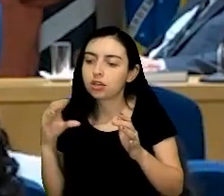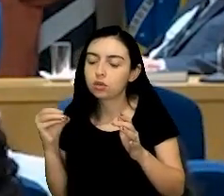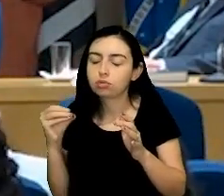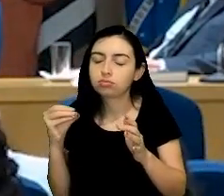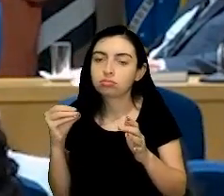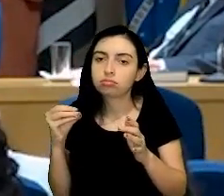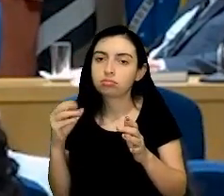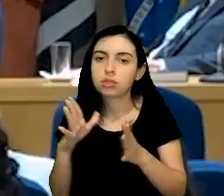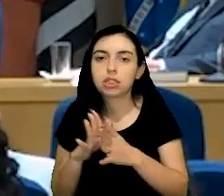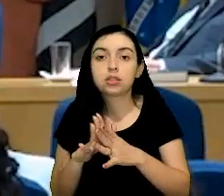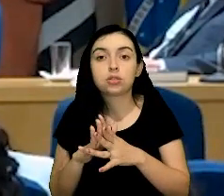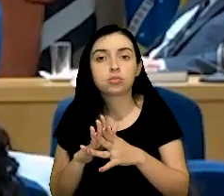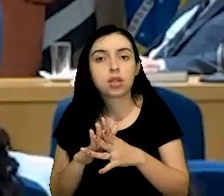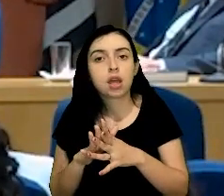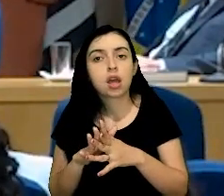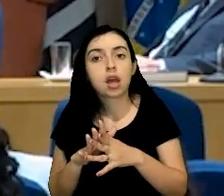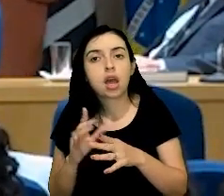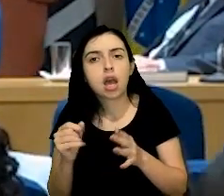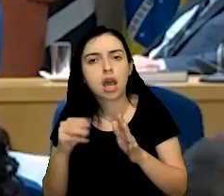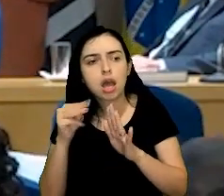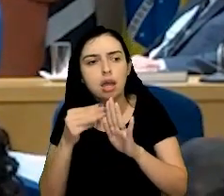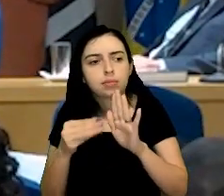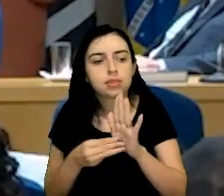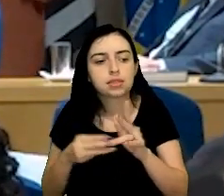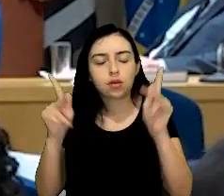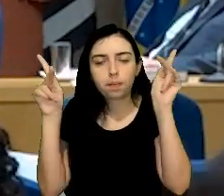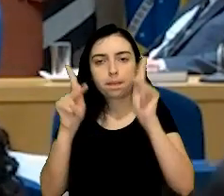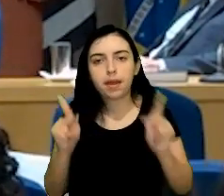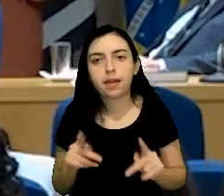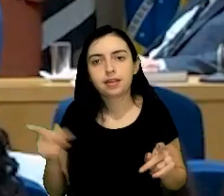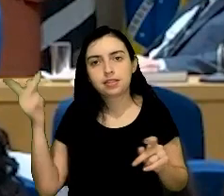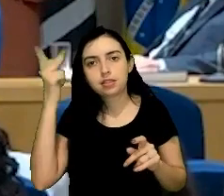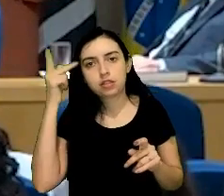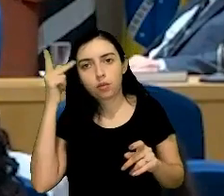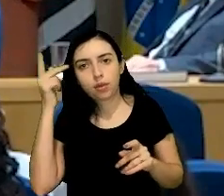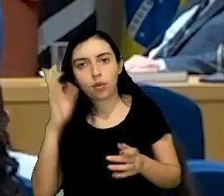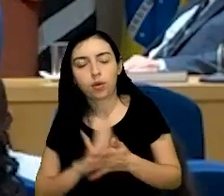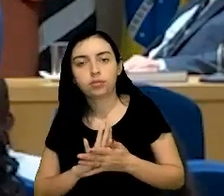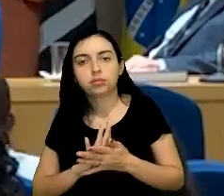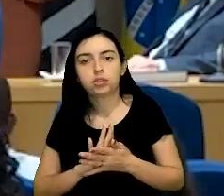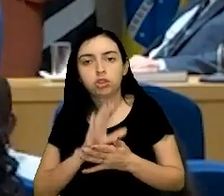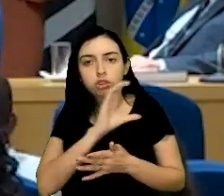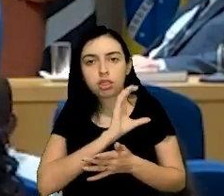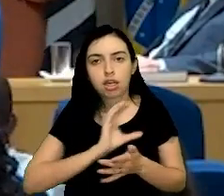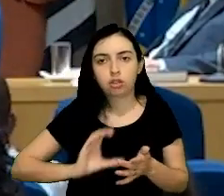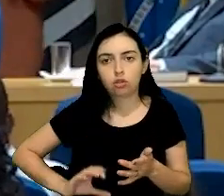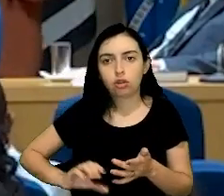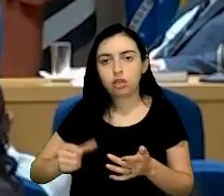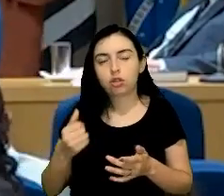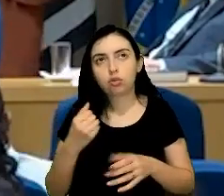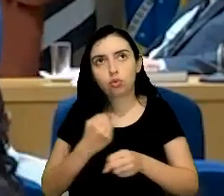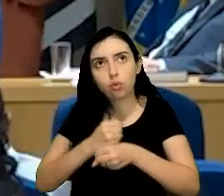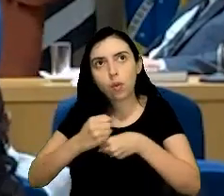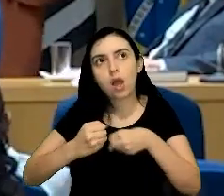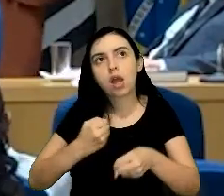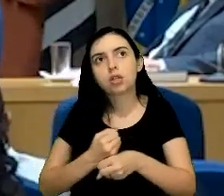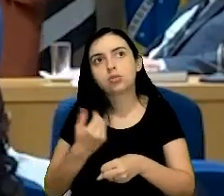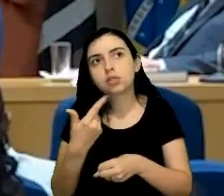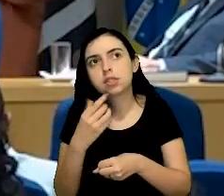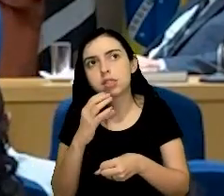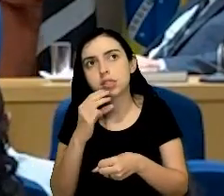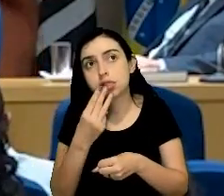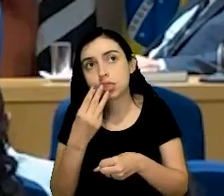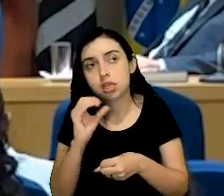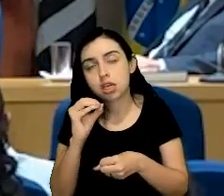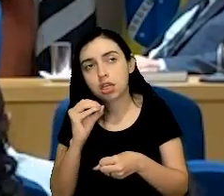São Paulo, que é uma instituição da Igreja Católica que desde os anos 30 cuida dos migrantes internos que chegavam em São Paulo,